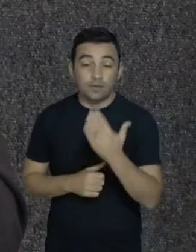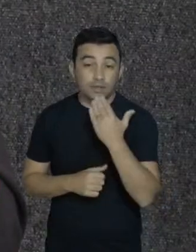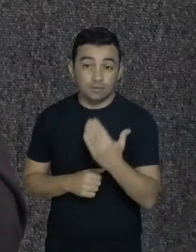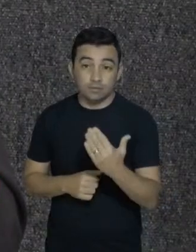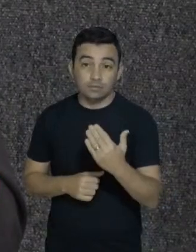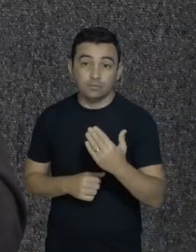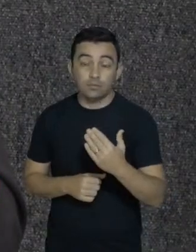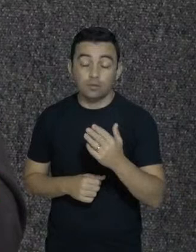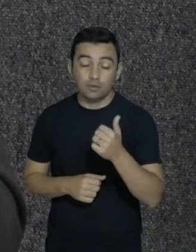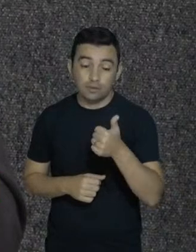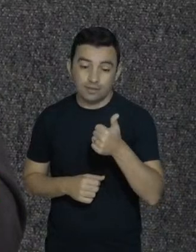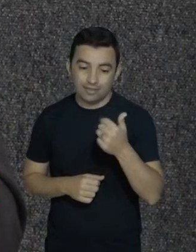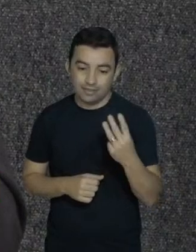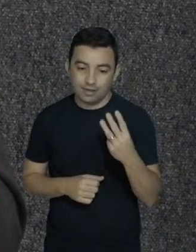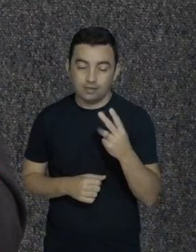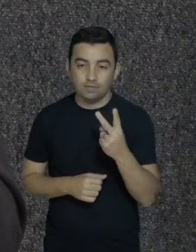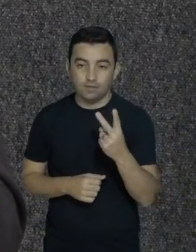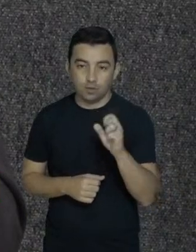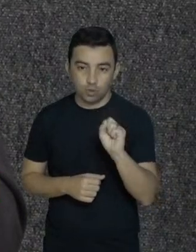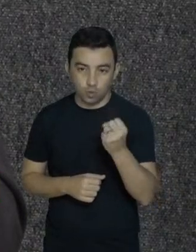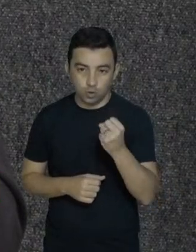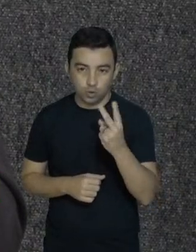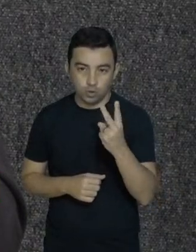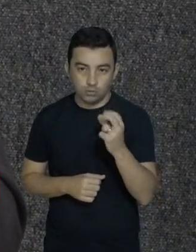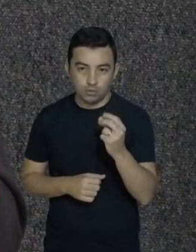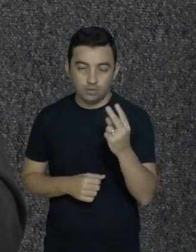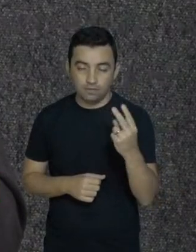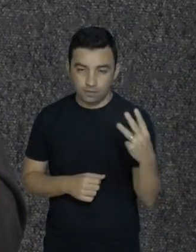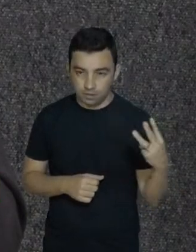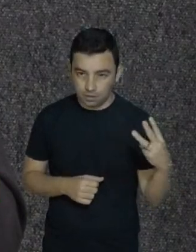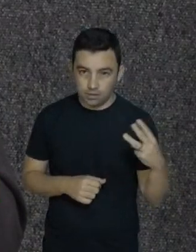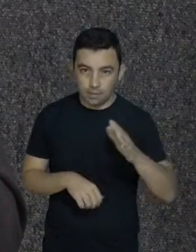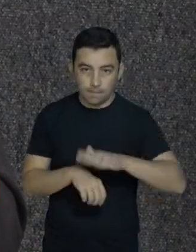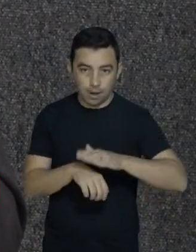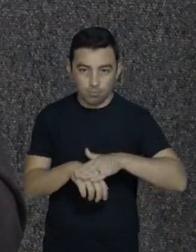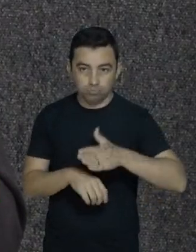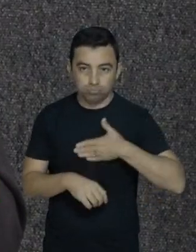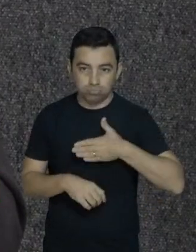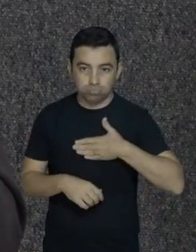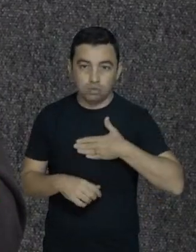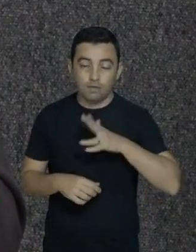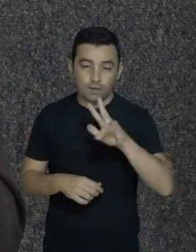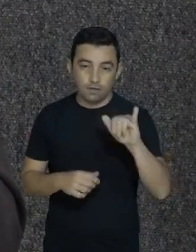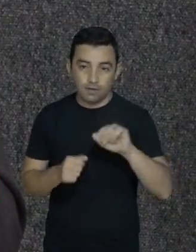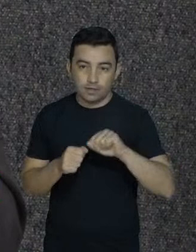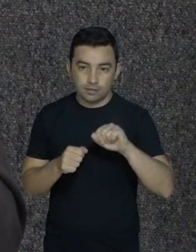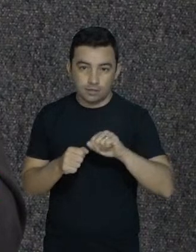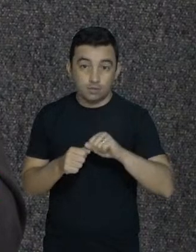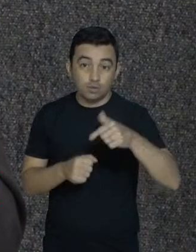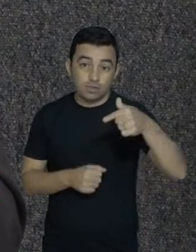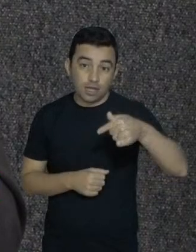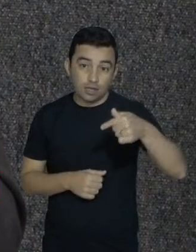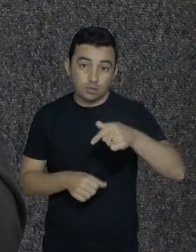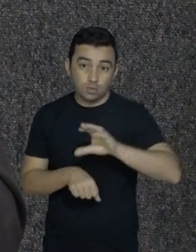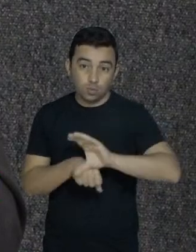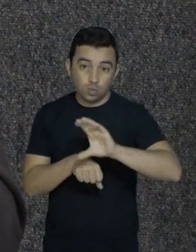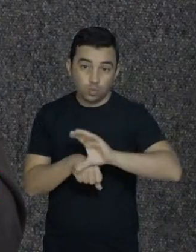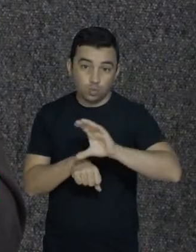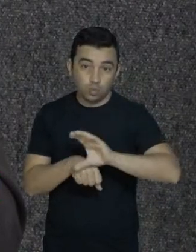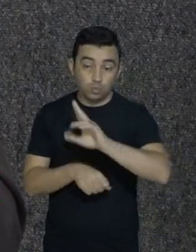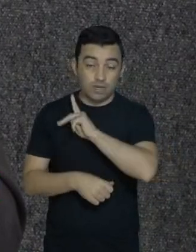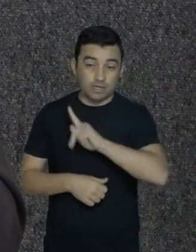13:28 2023 de minha autoria para a realização do sétimo curso de presidentes